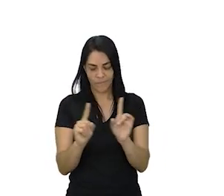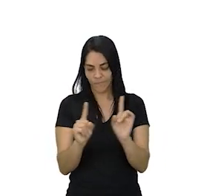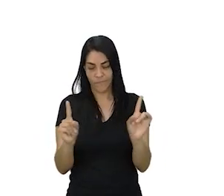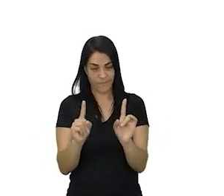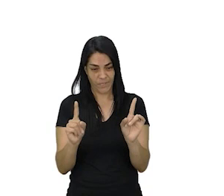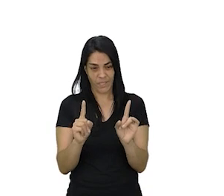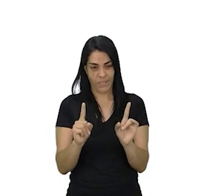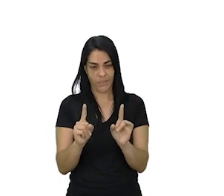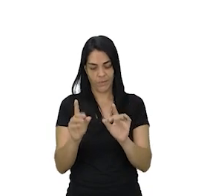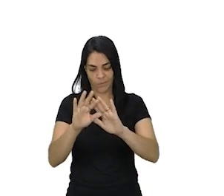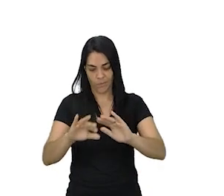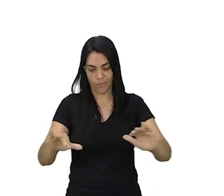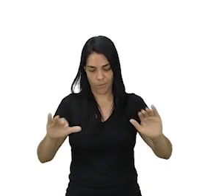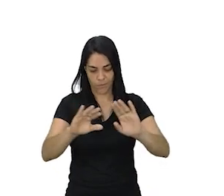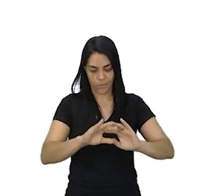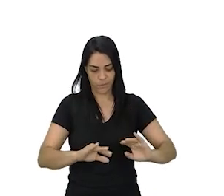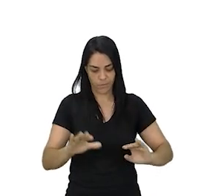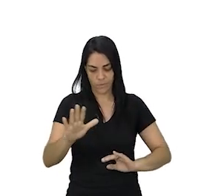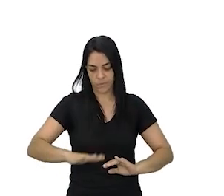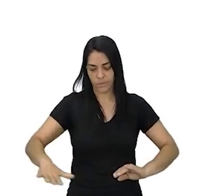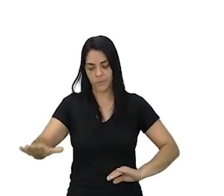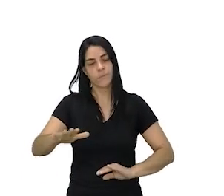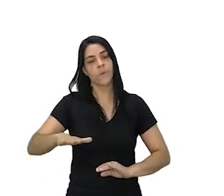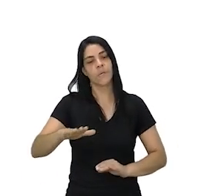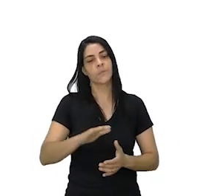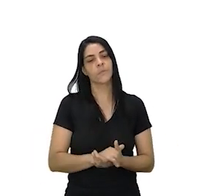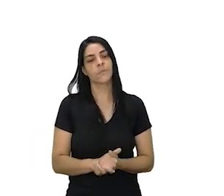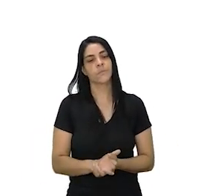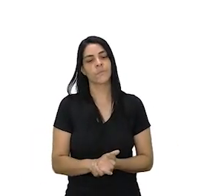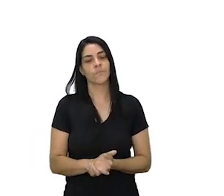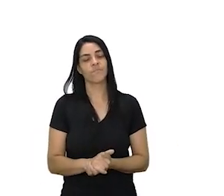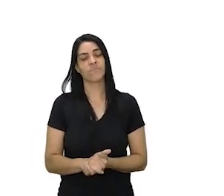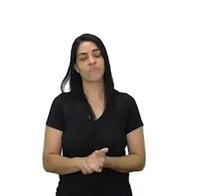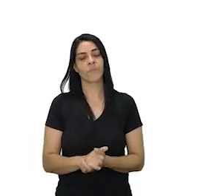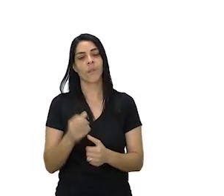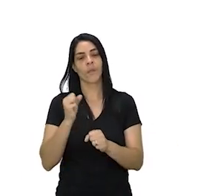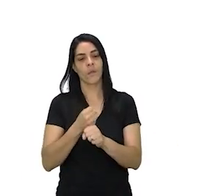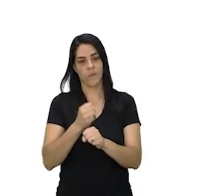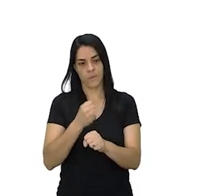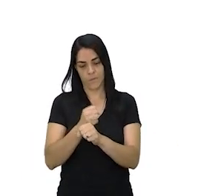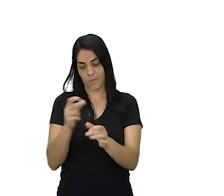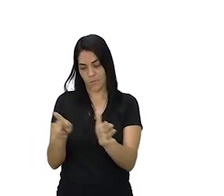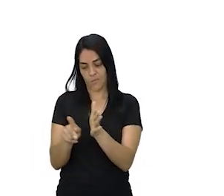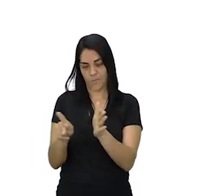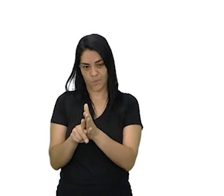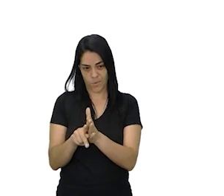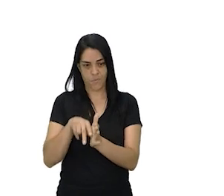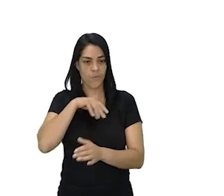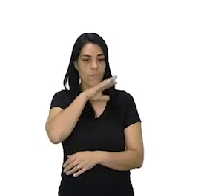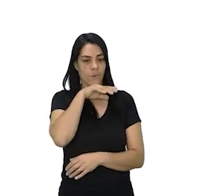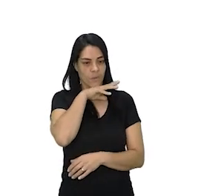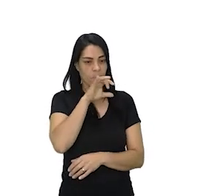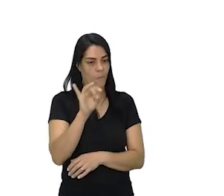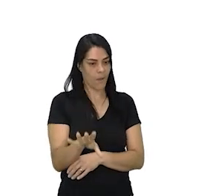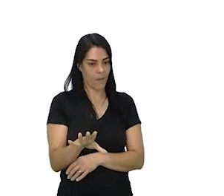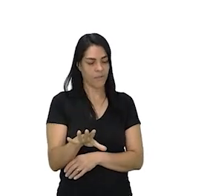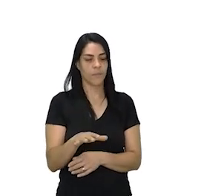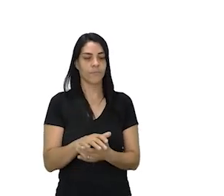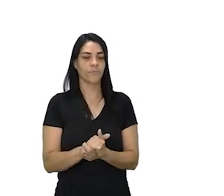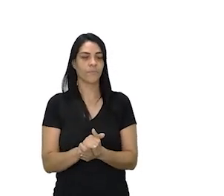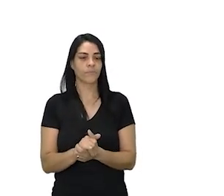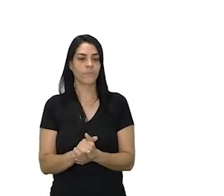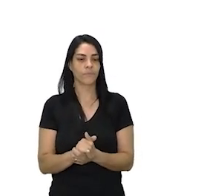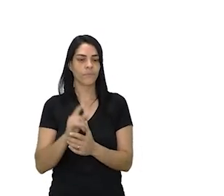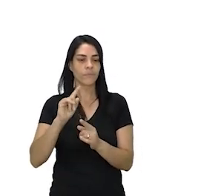em um determinado espaço geográfico que foi construído para eles. E fora esses